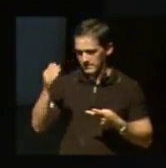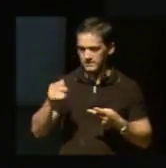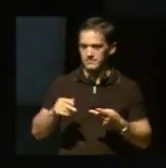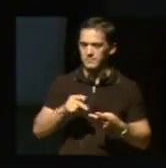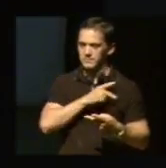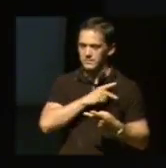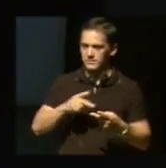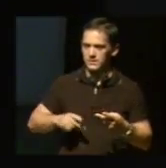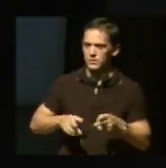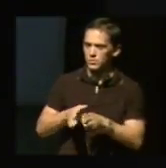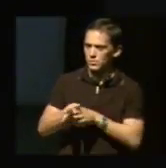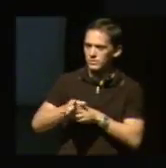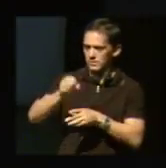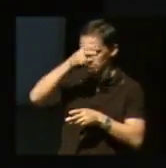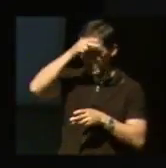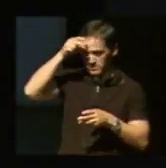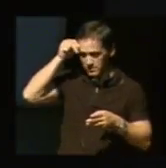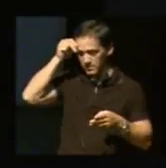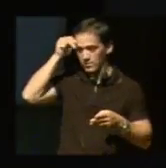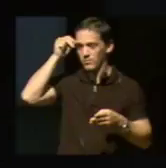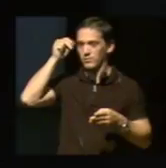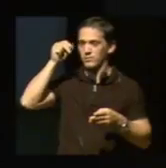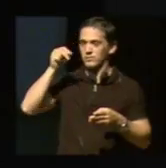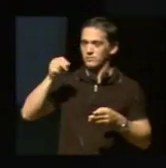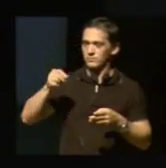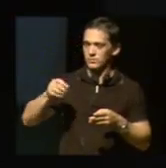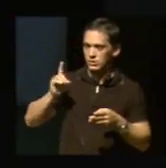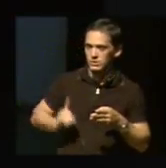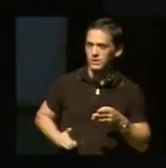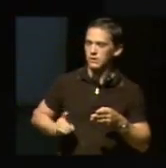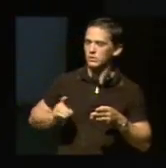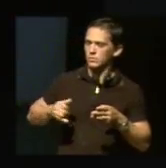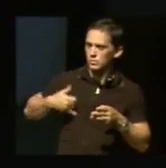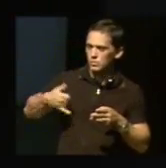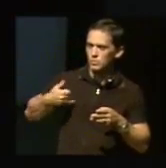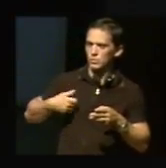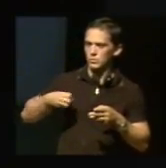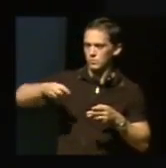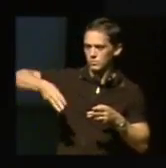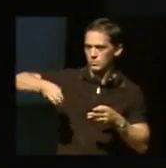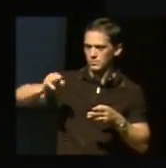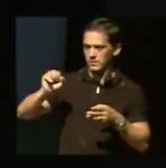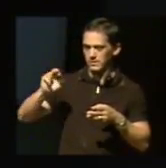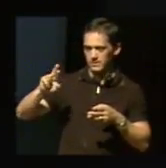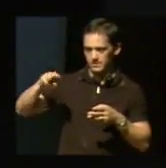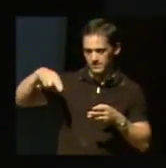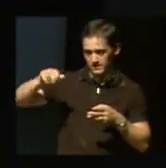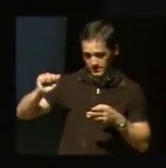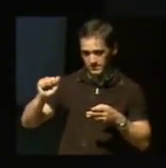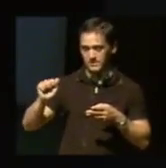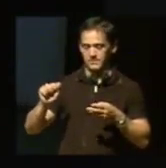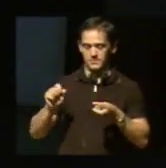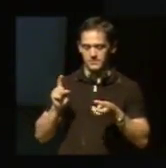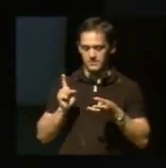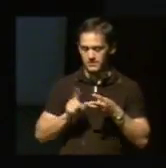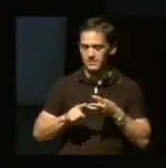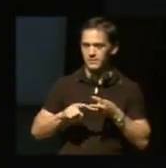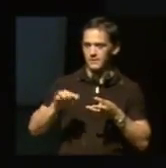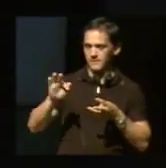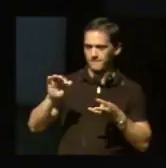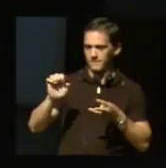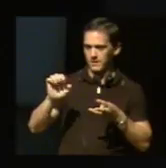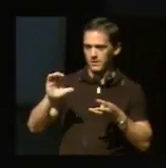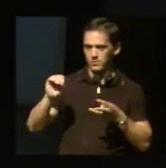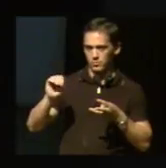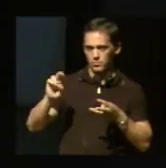Municipal do Direito da Pessoa Idosa, Mirna Pedroso, a FEComércio, através